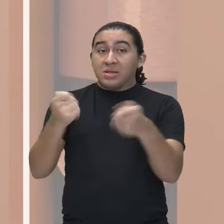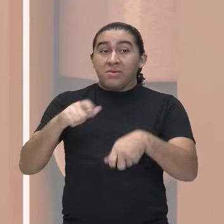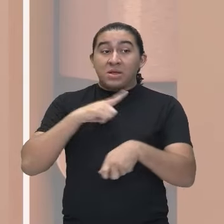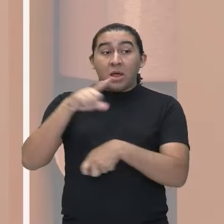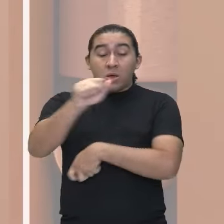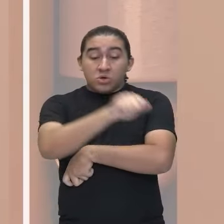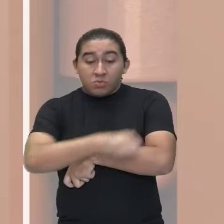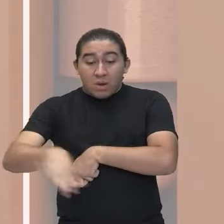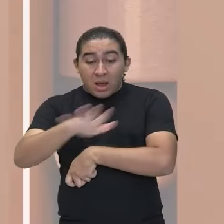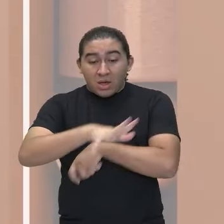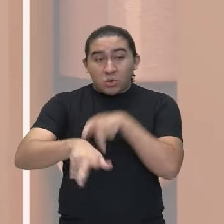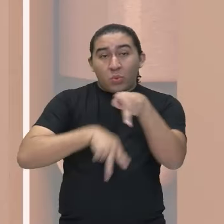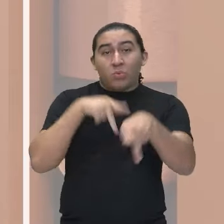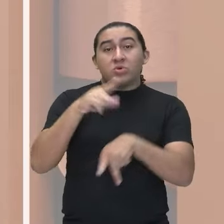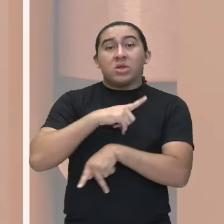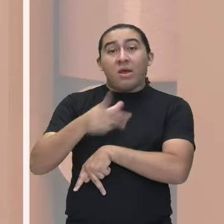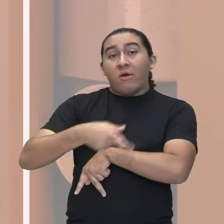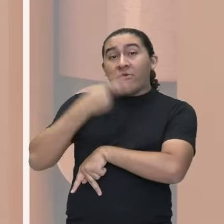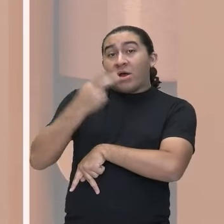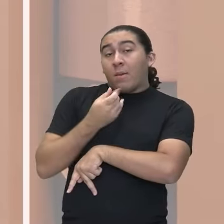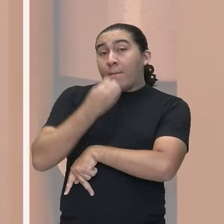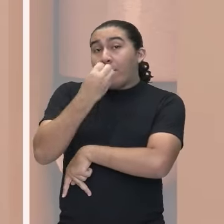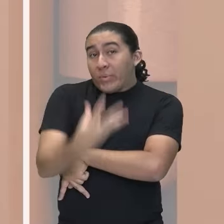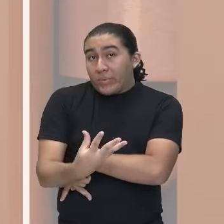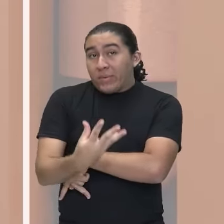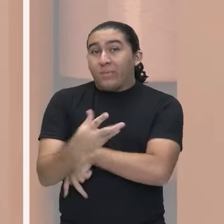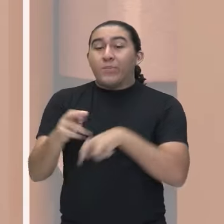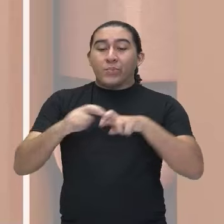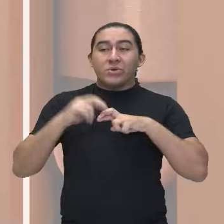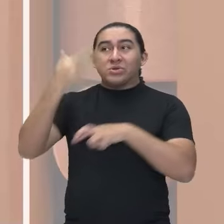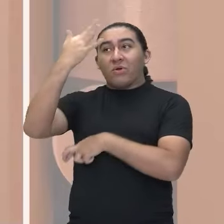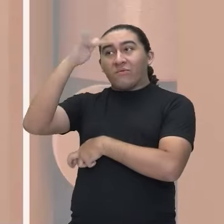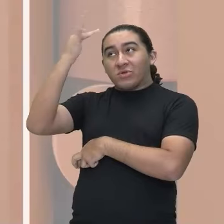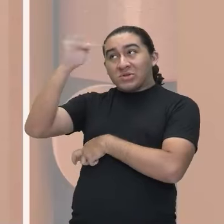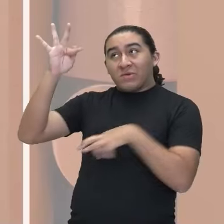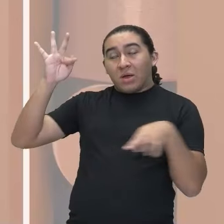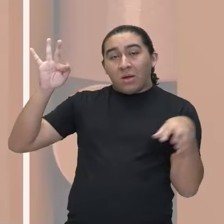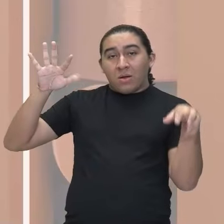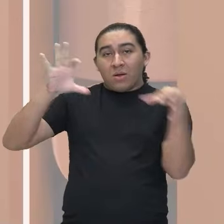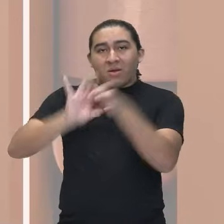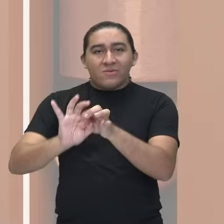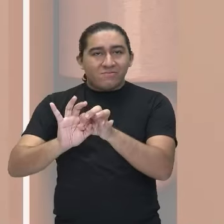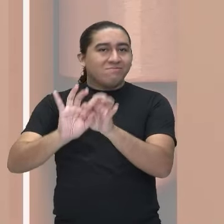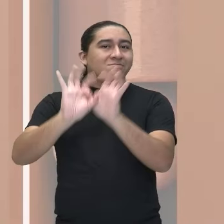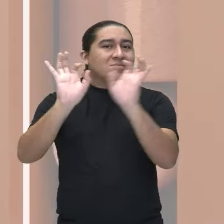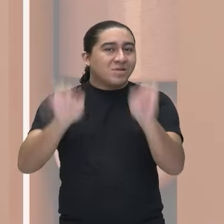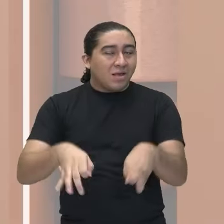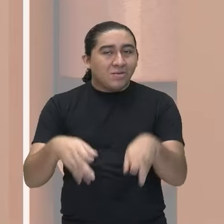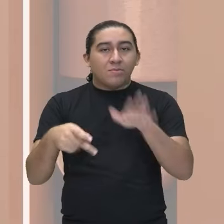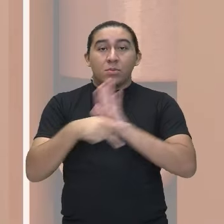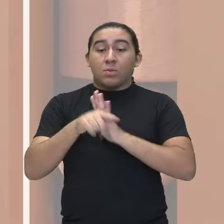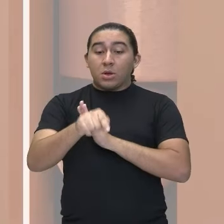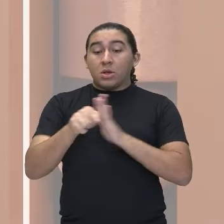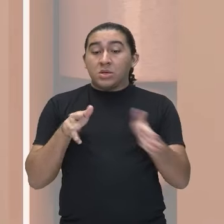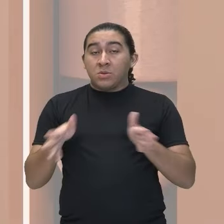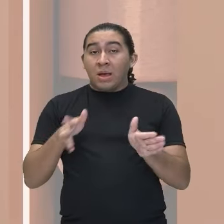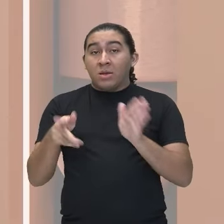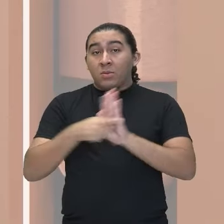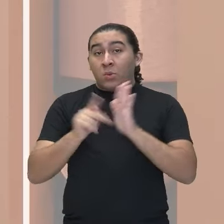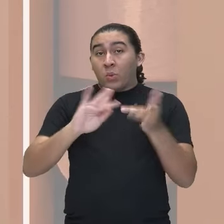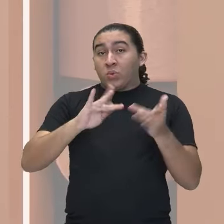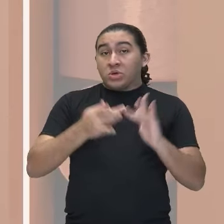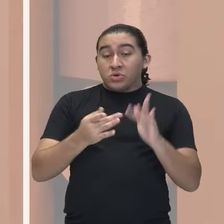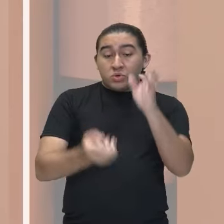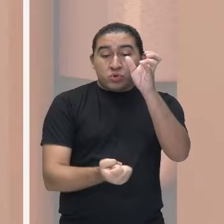público saber falar. Então, a filosofia cai como uma luva aí para esse mundo aí que está surgindo